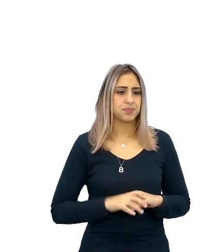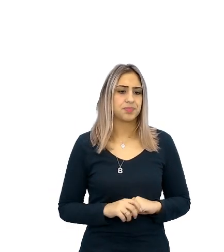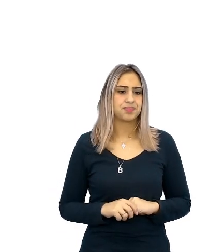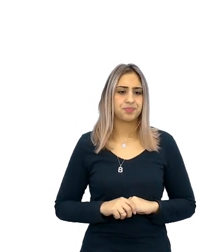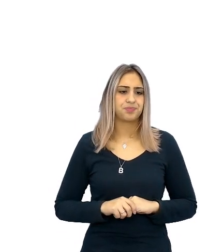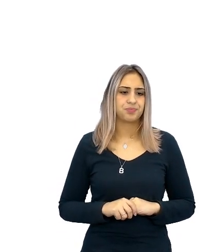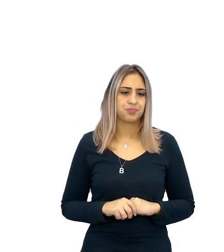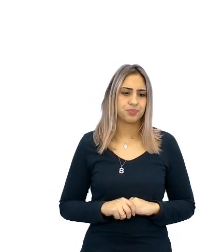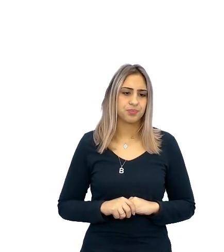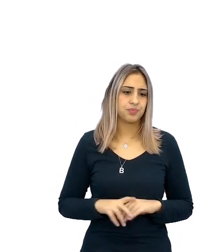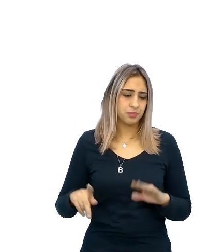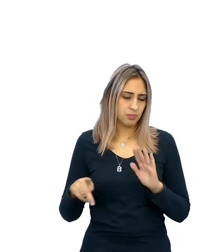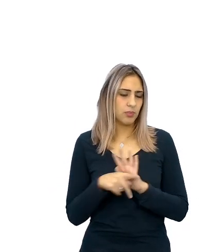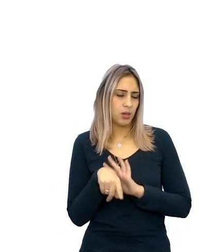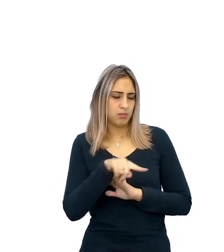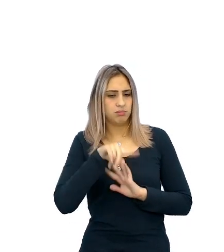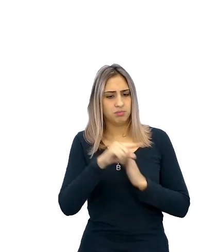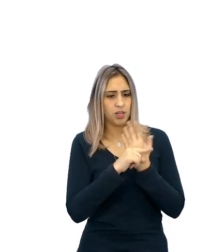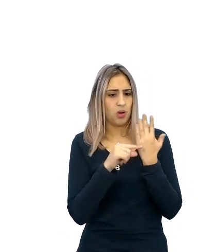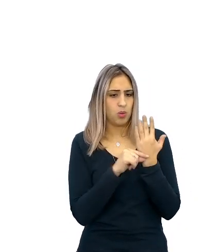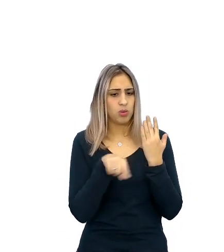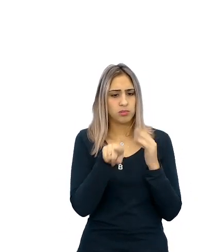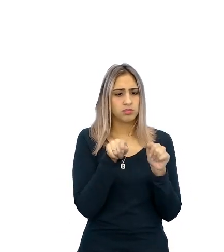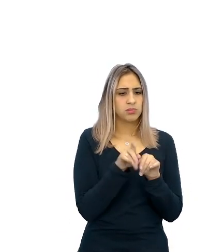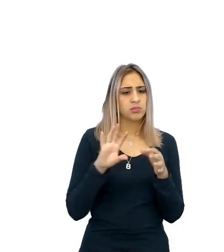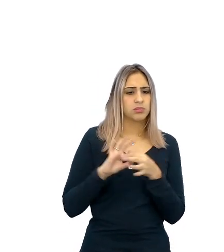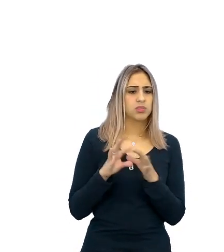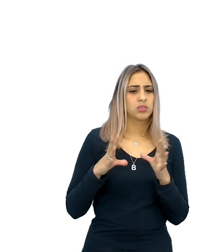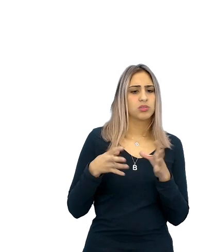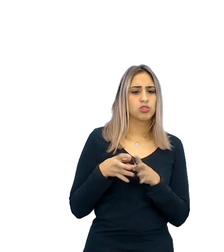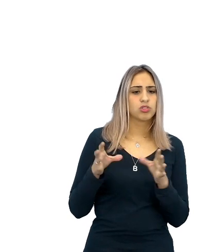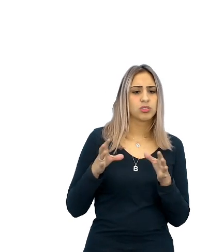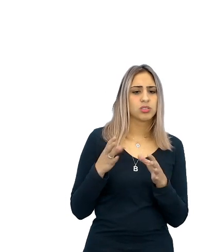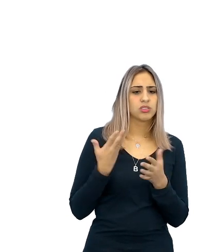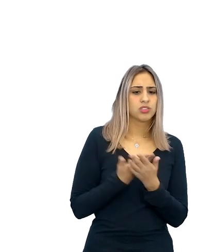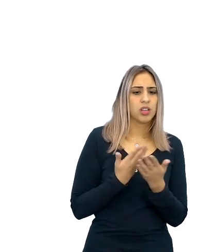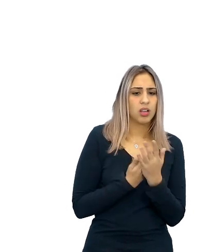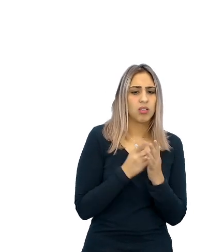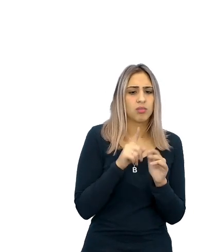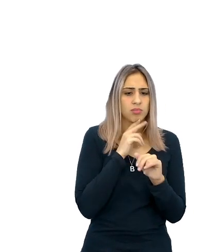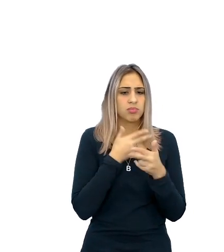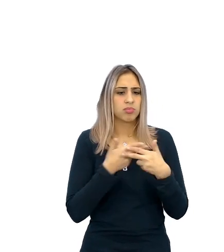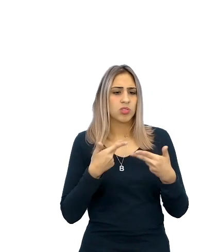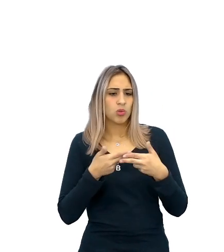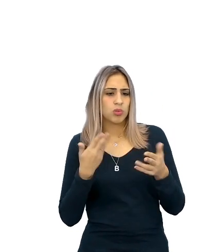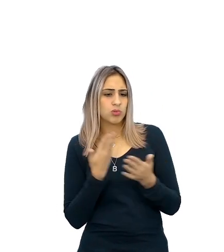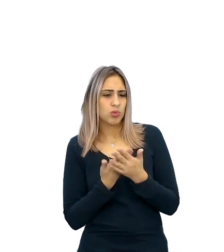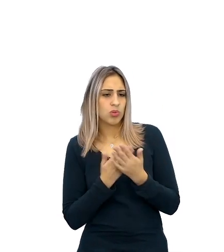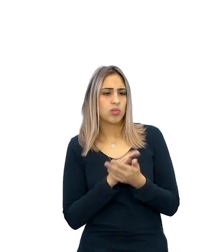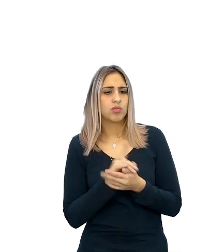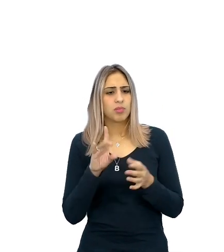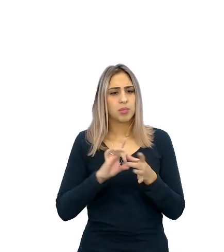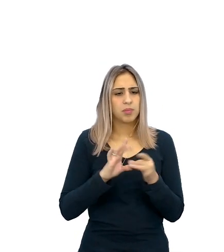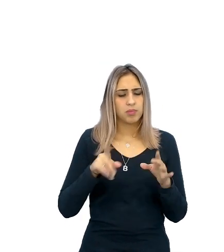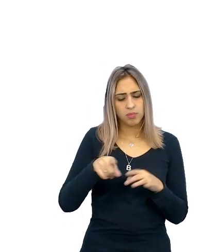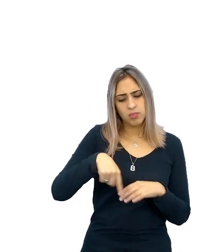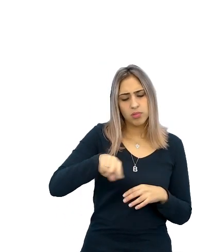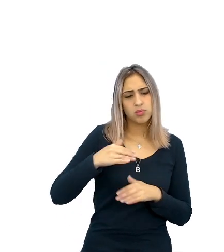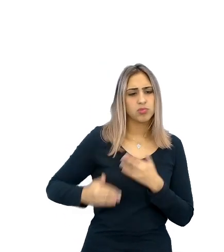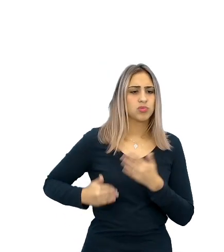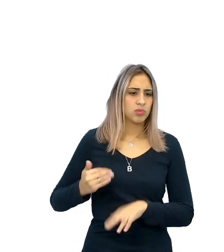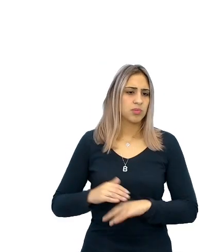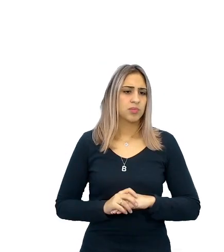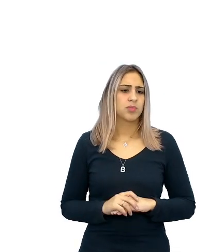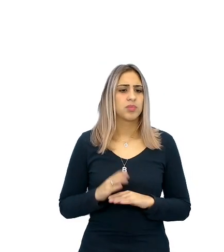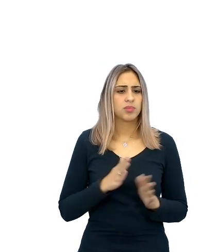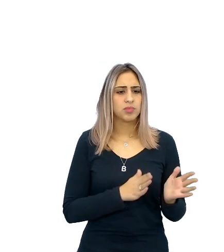os próprios autores, né? Pois englobam um conjunto de aulas que organizam atividades escolares e aí, então, vão permitindo esse